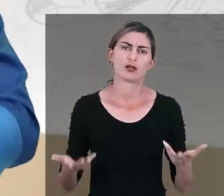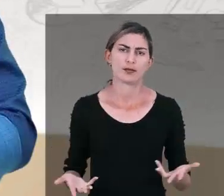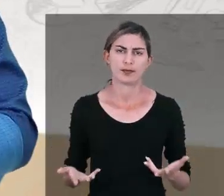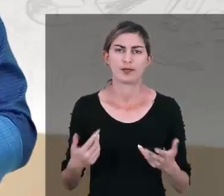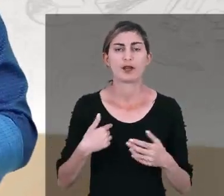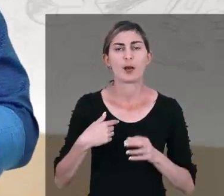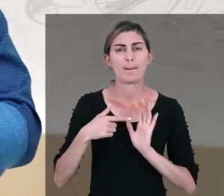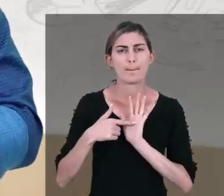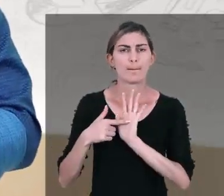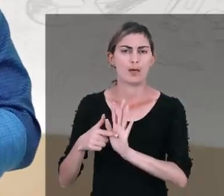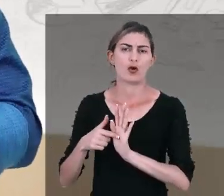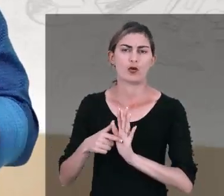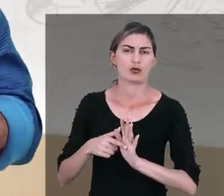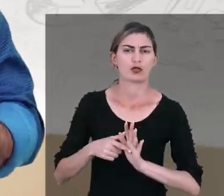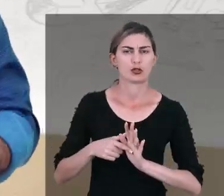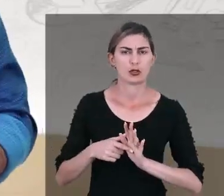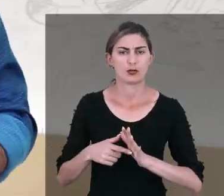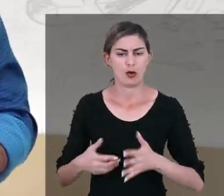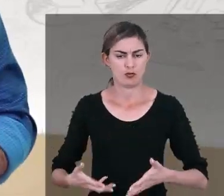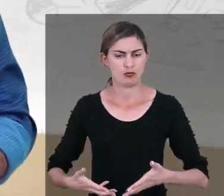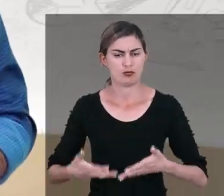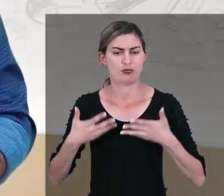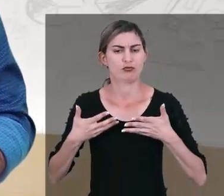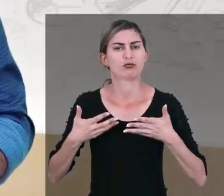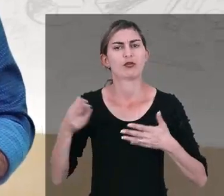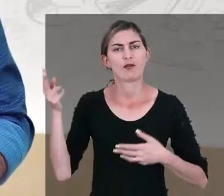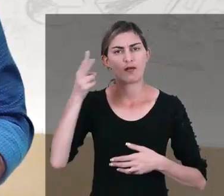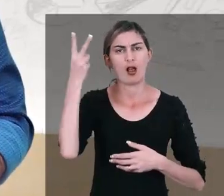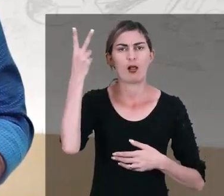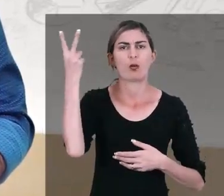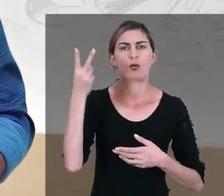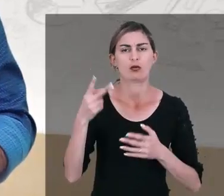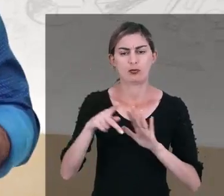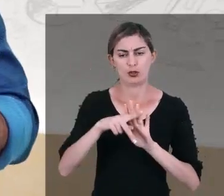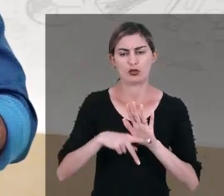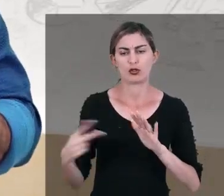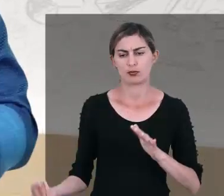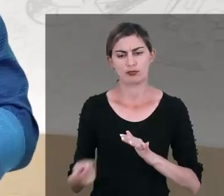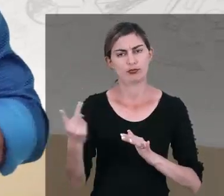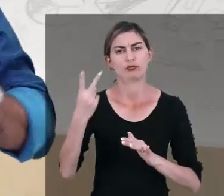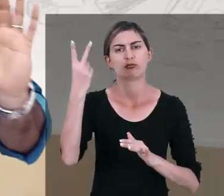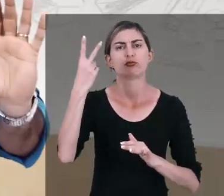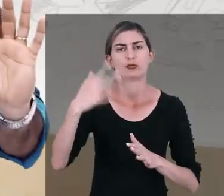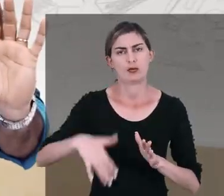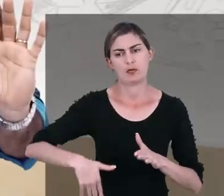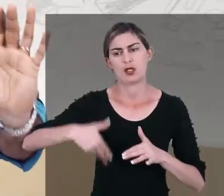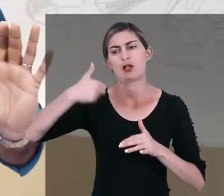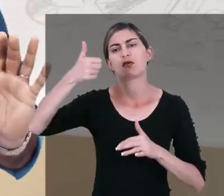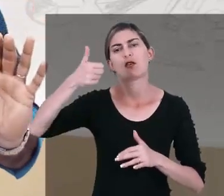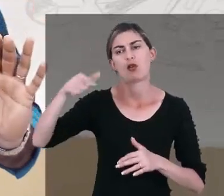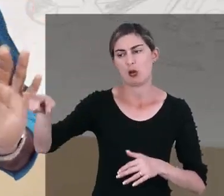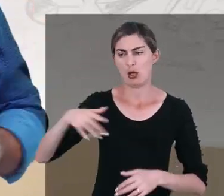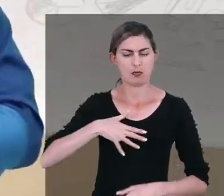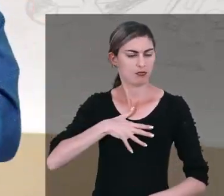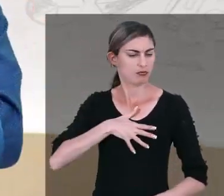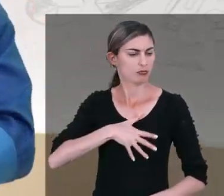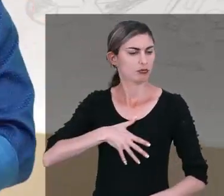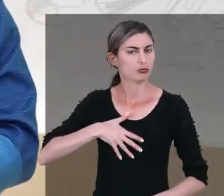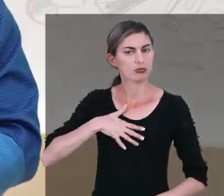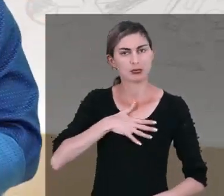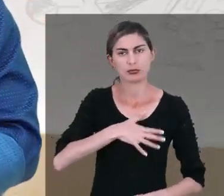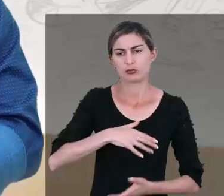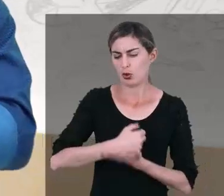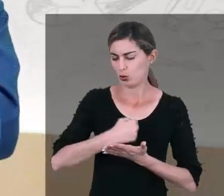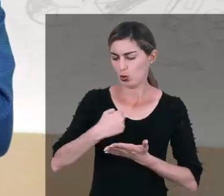isso aí dá uma valorização maior a esse projeto e deixa o nosso cliente orgulhoso. Olha, eu tenho